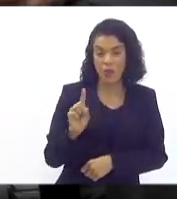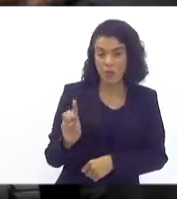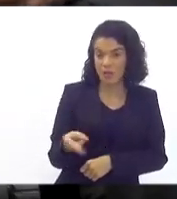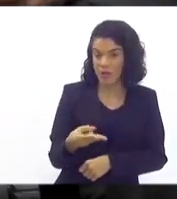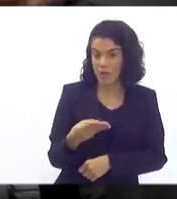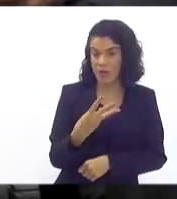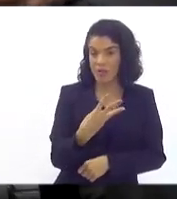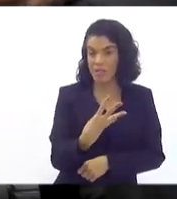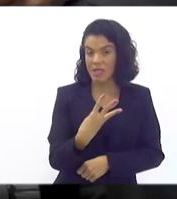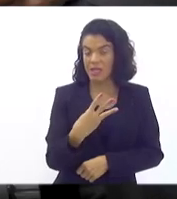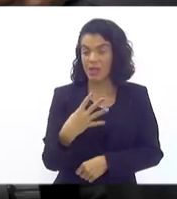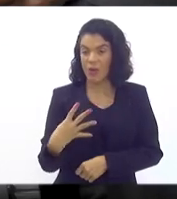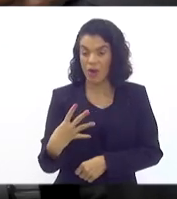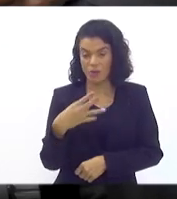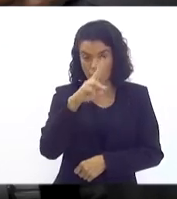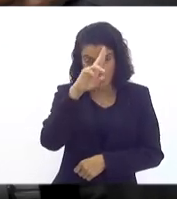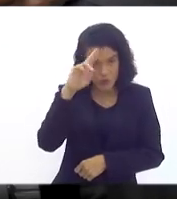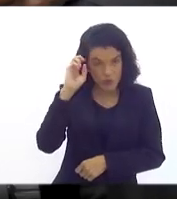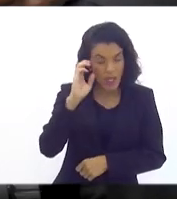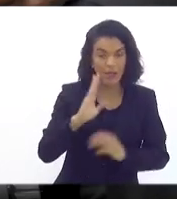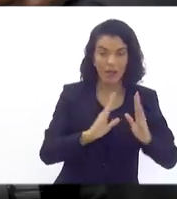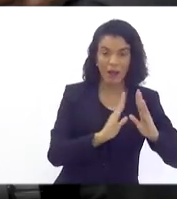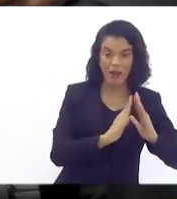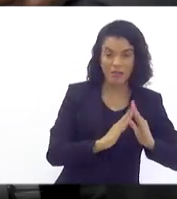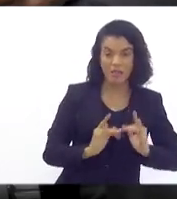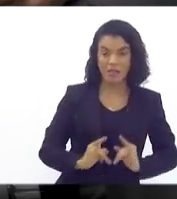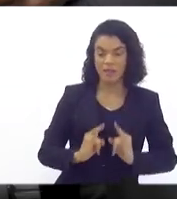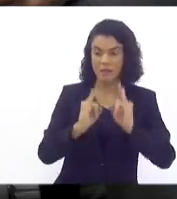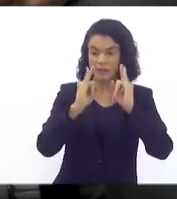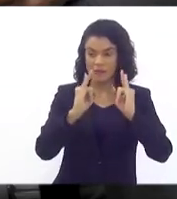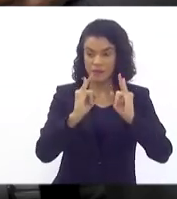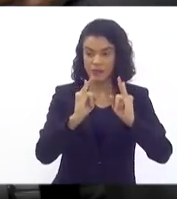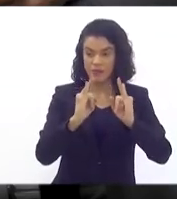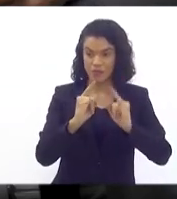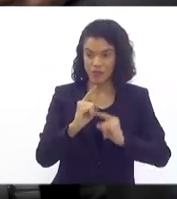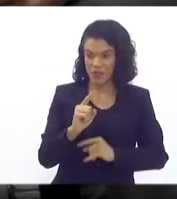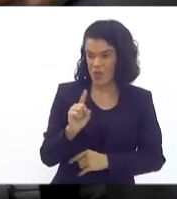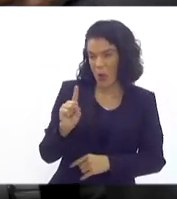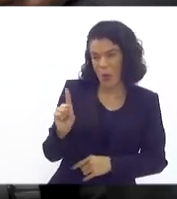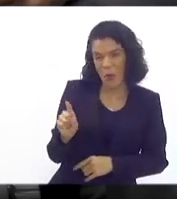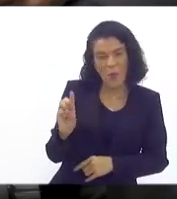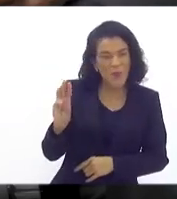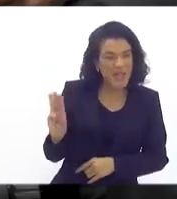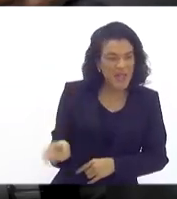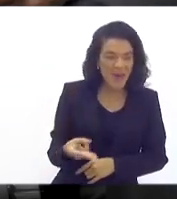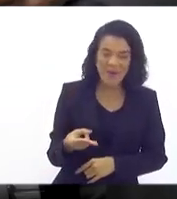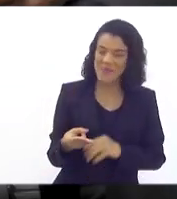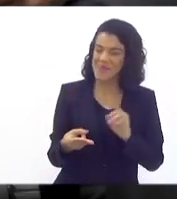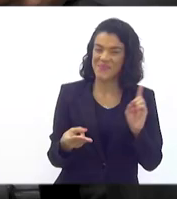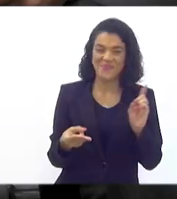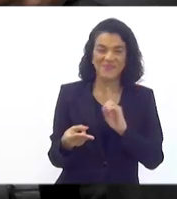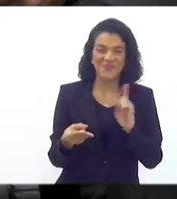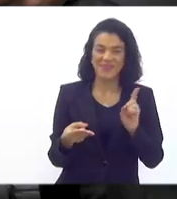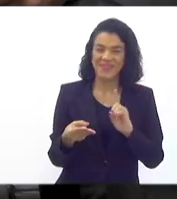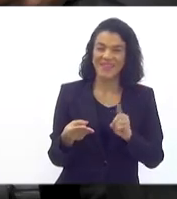mil é usuários domicílios atendido mas nós temos só 1 milhão e 34 nós temos se nós temos partindo para ensinar nós